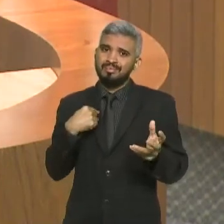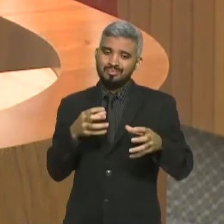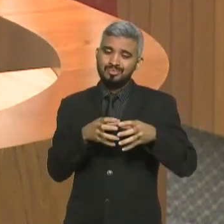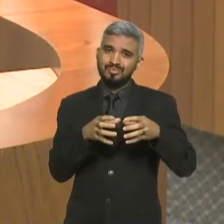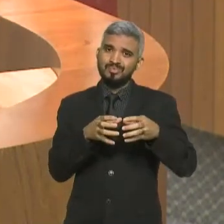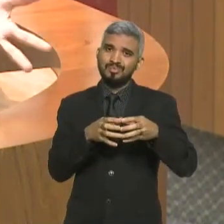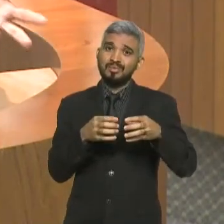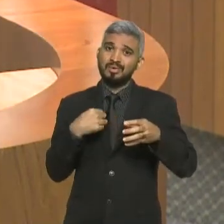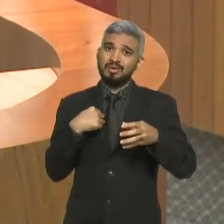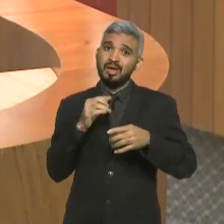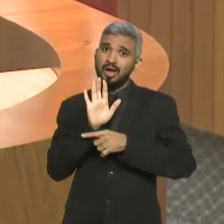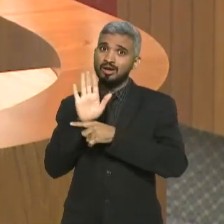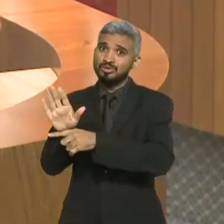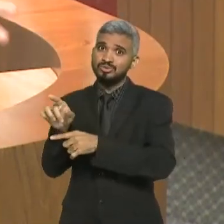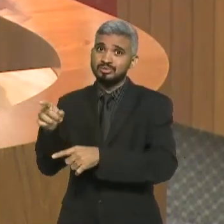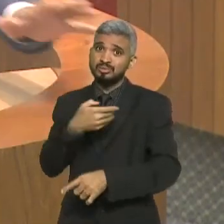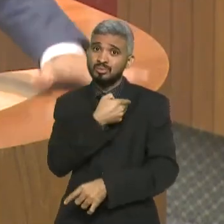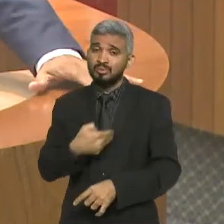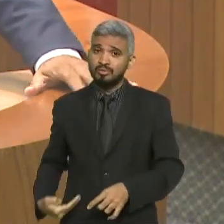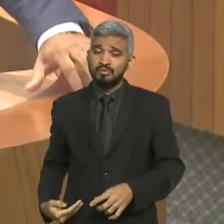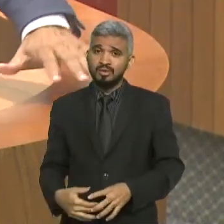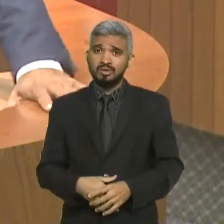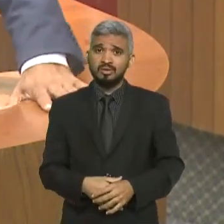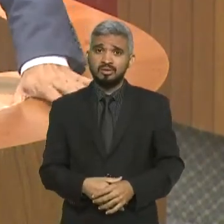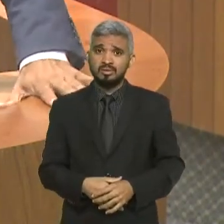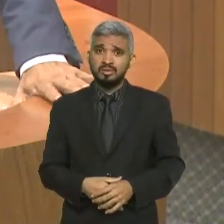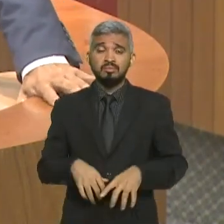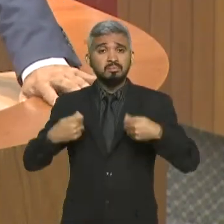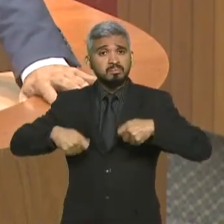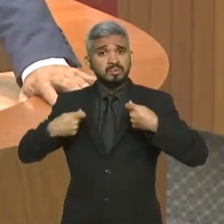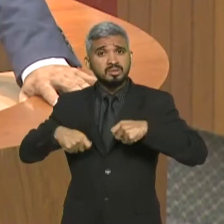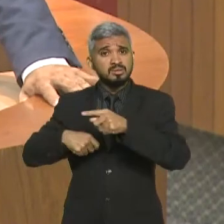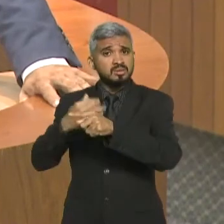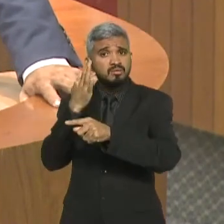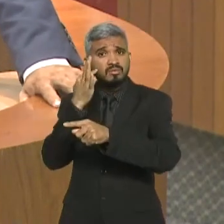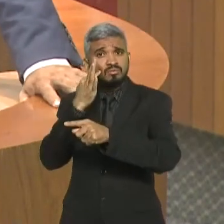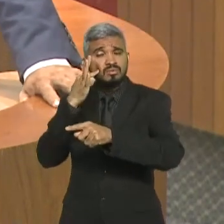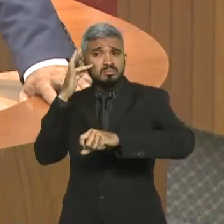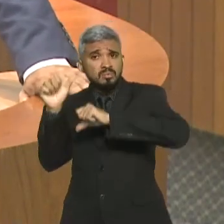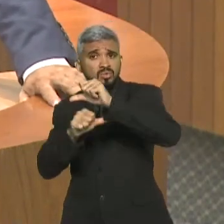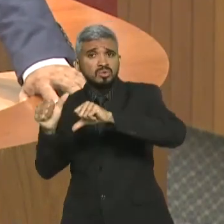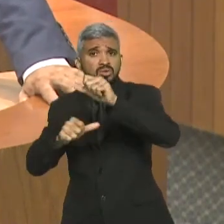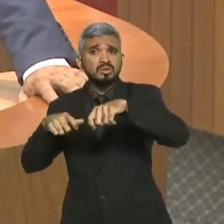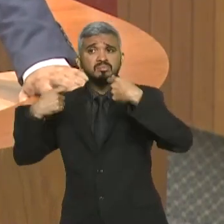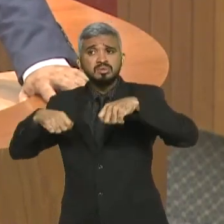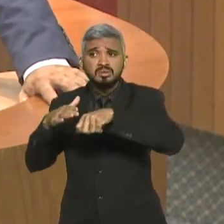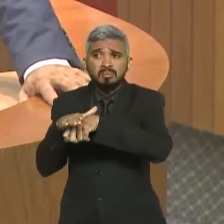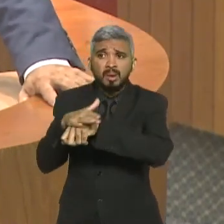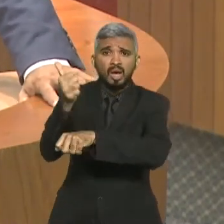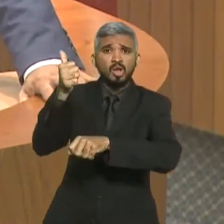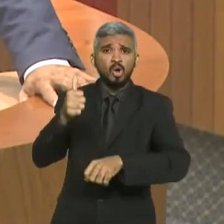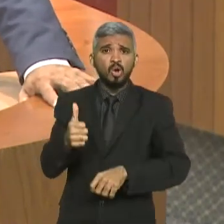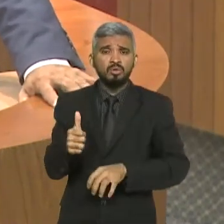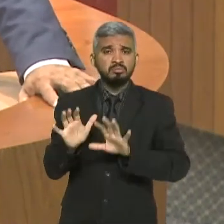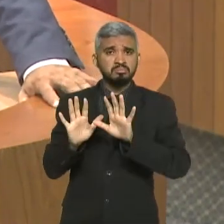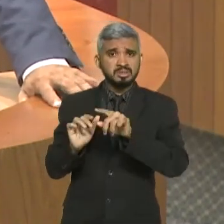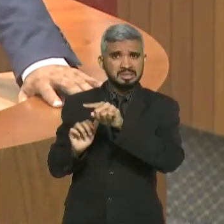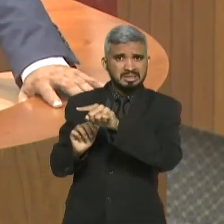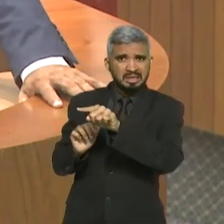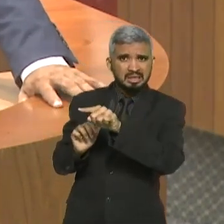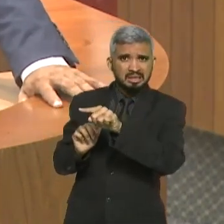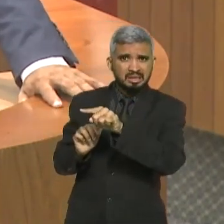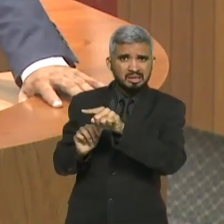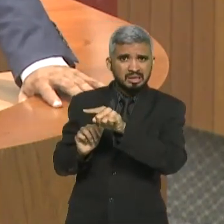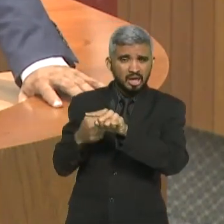corrigir, possa melhorar, possa aperfeiçoar. Mas não. Estão melhorando, aperfeiçoando, é a forma de fazer